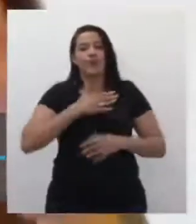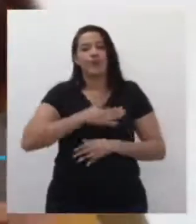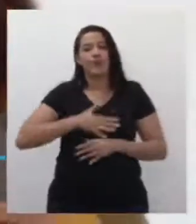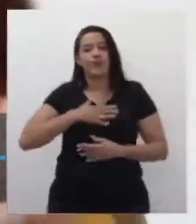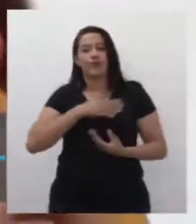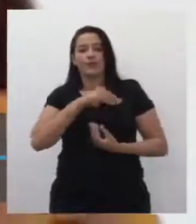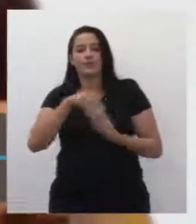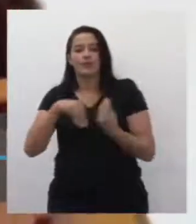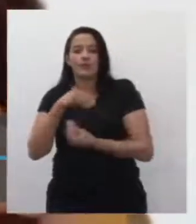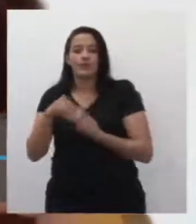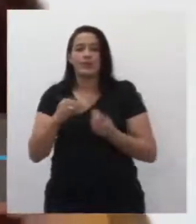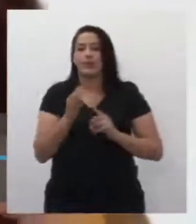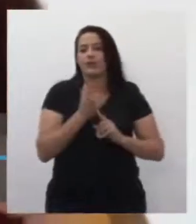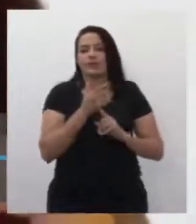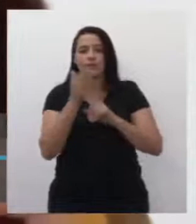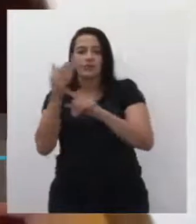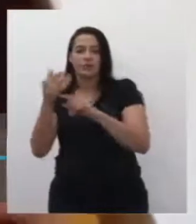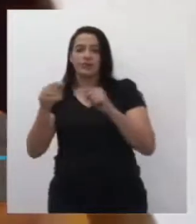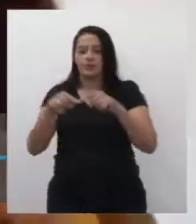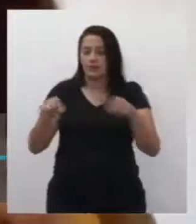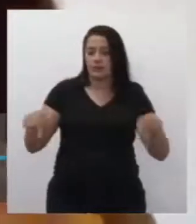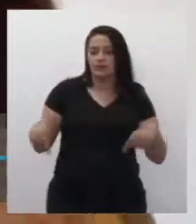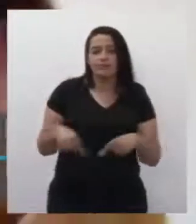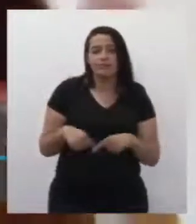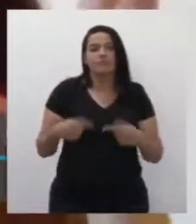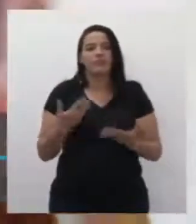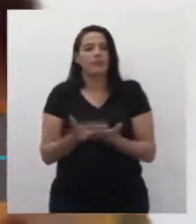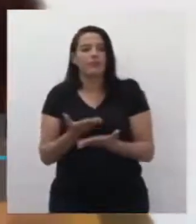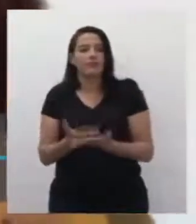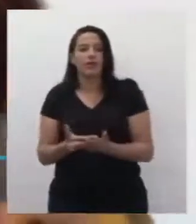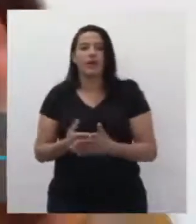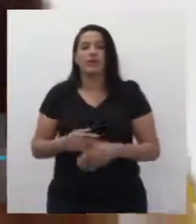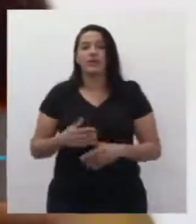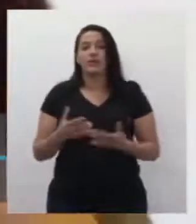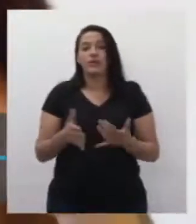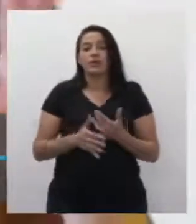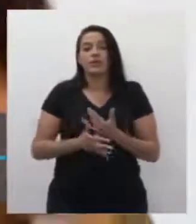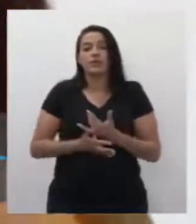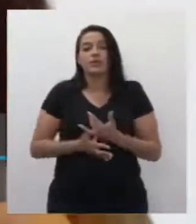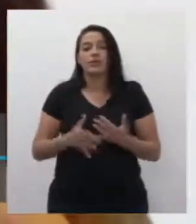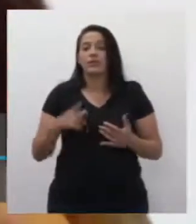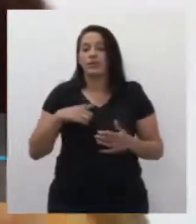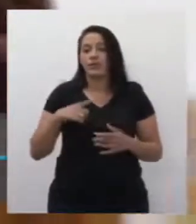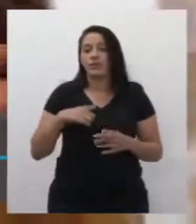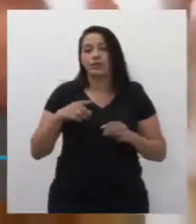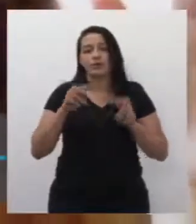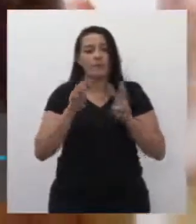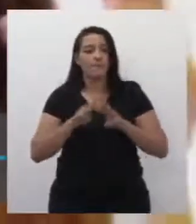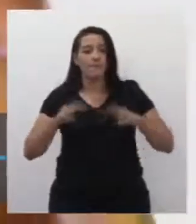mistura de tecnologia com sala de aula. Eu trabalho, na verdade, com mídia educação, né?